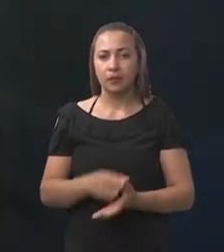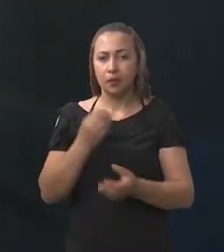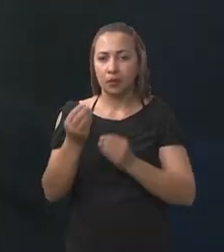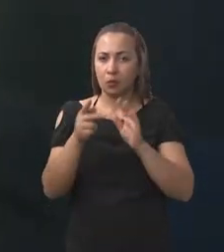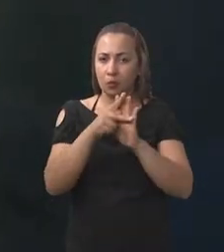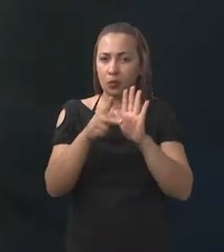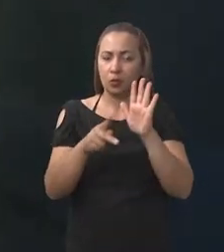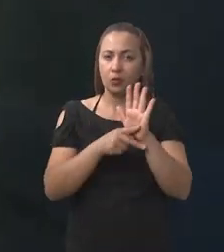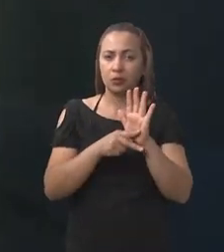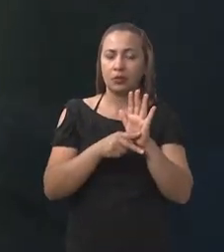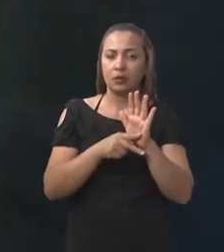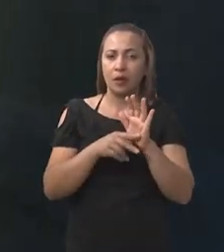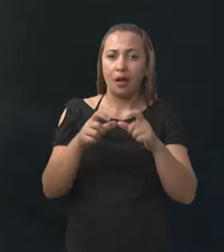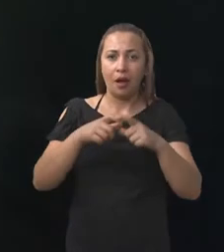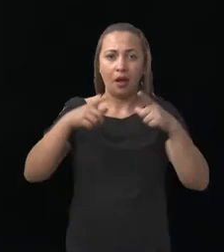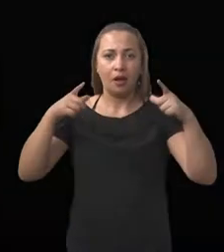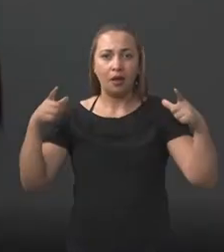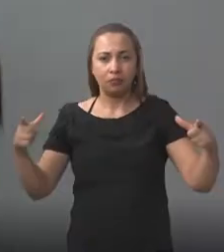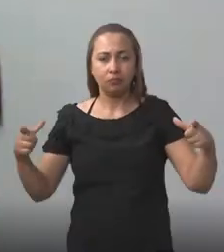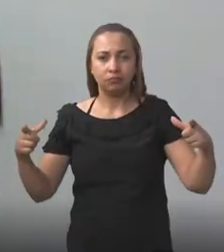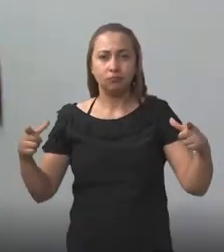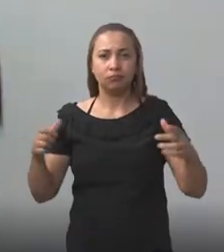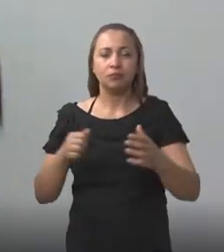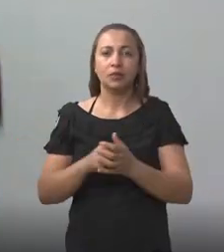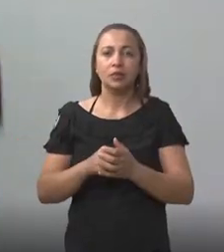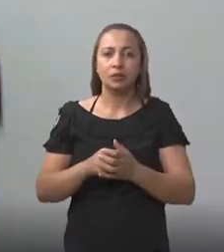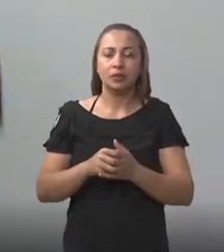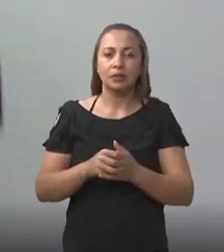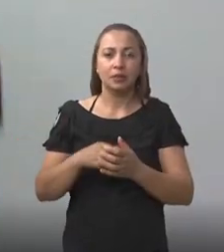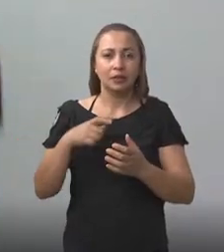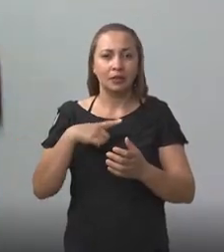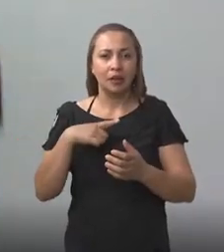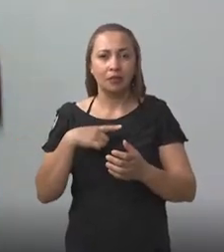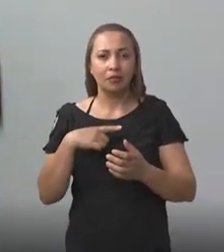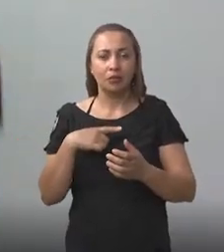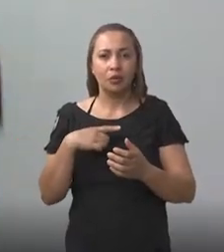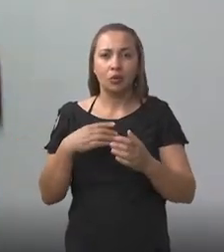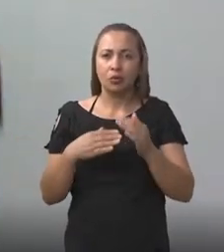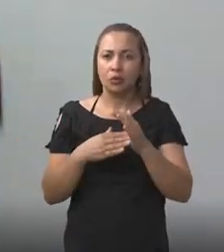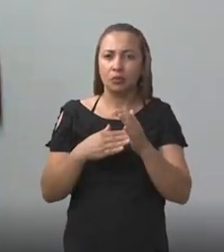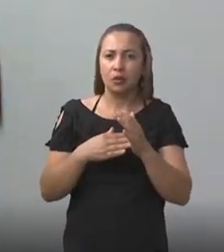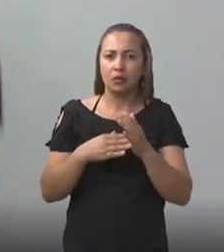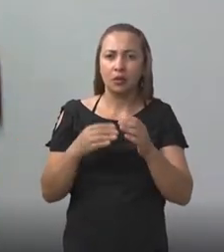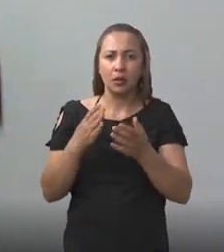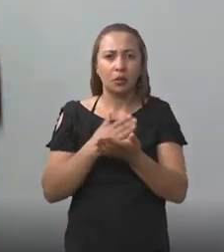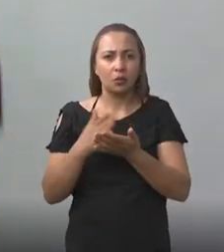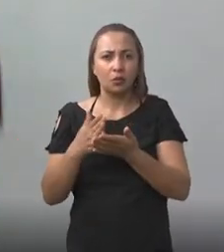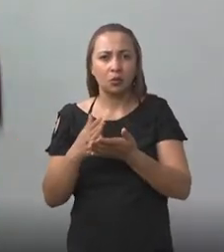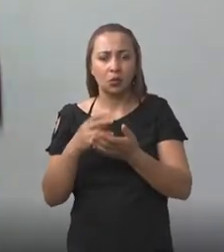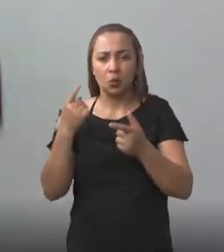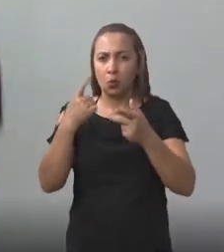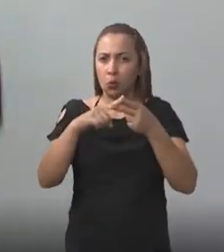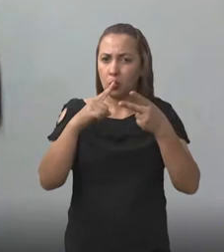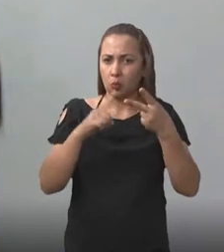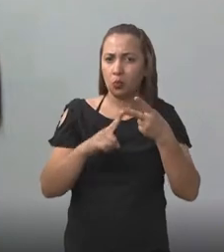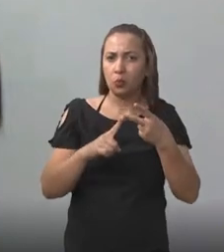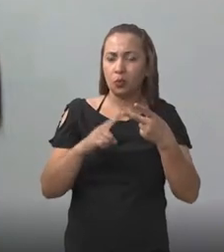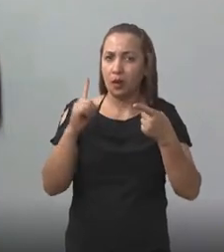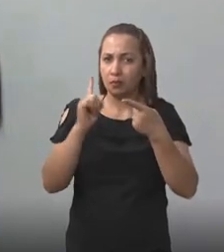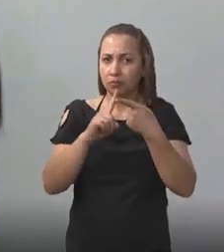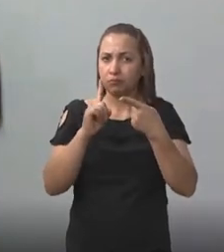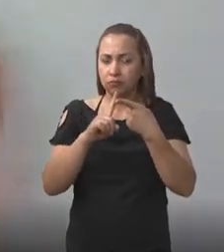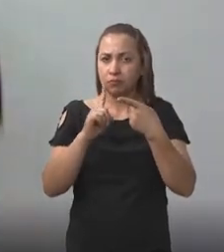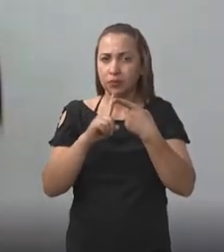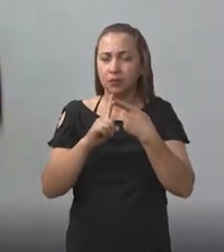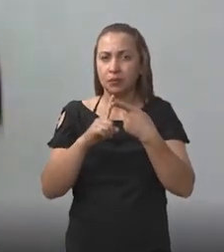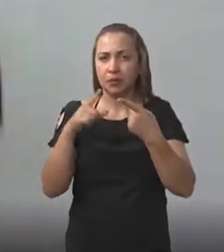Como projeto, o ELAPS ele é bem grande, né? Bem amplo. É um instrumento que são compostos por duas etapas.